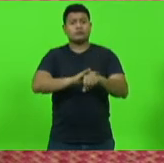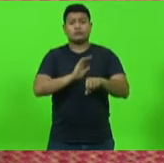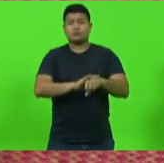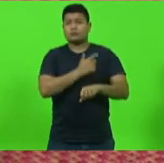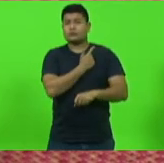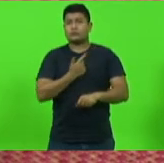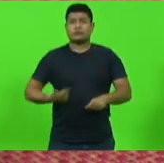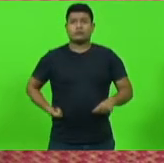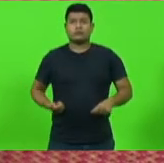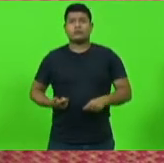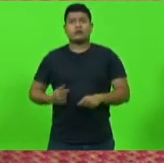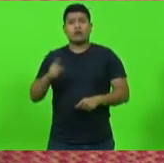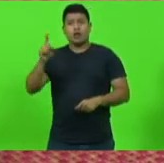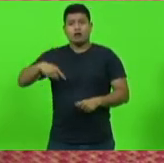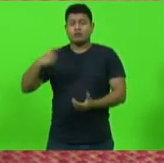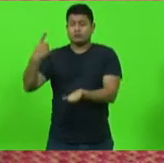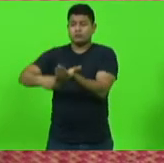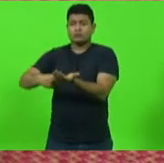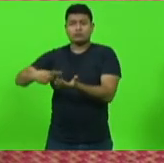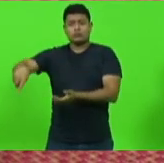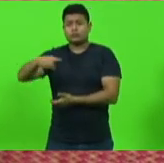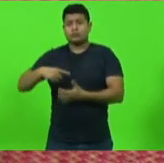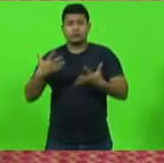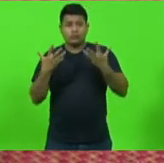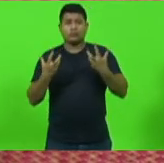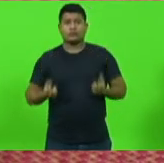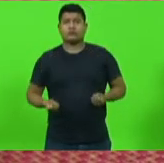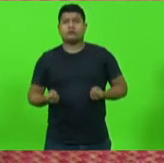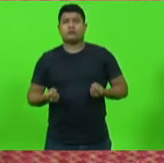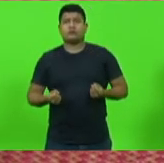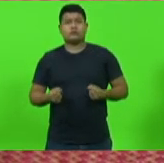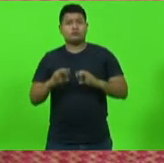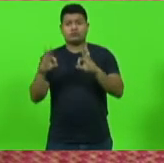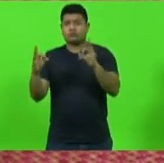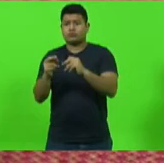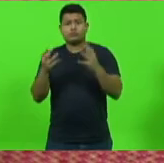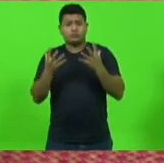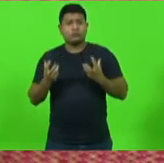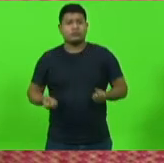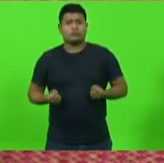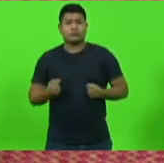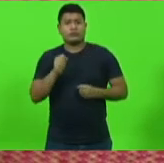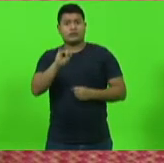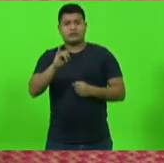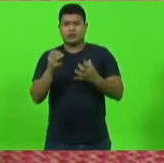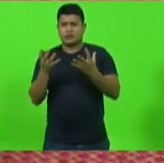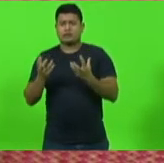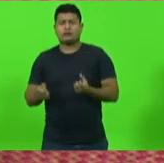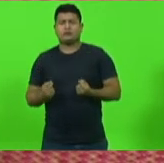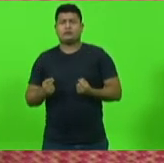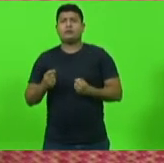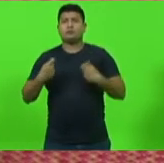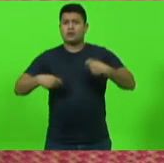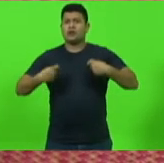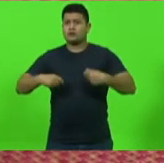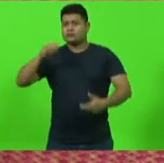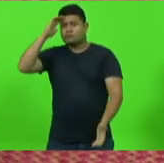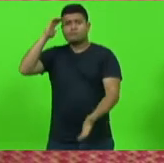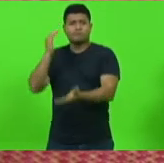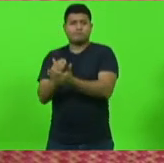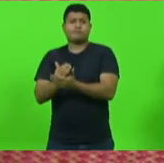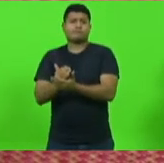acordo que nós aceitamos, todos aceitaram, e se aceitaram, tem que cumprir.